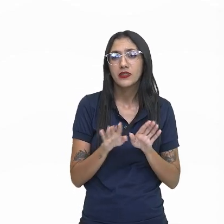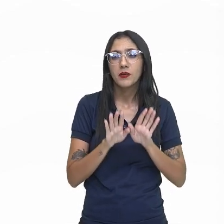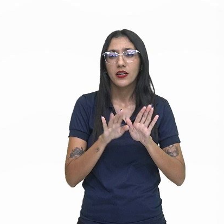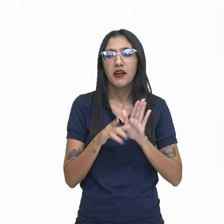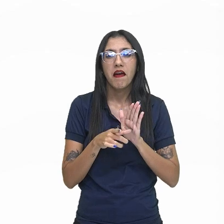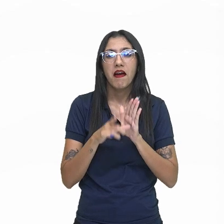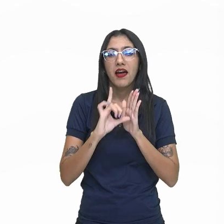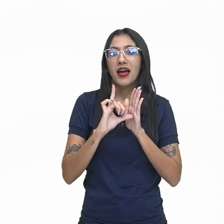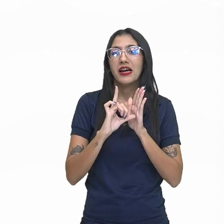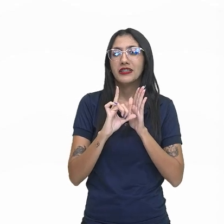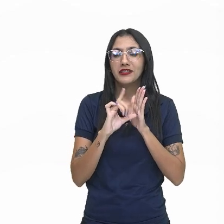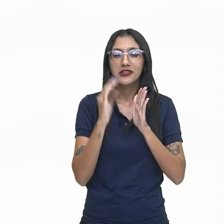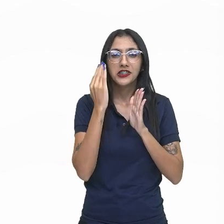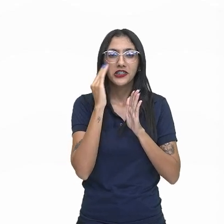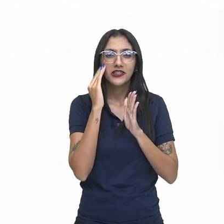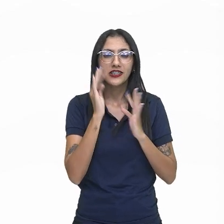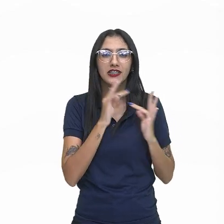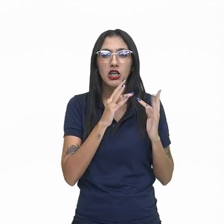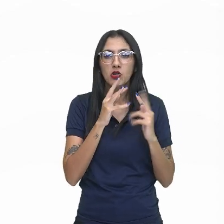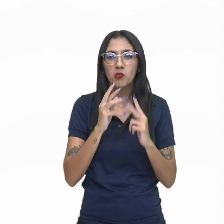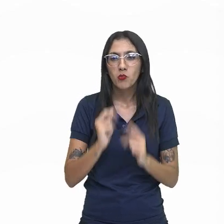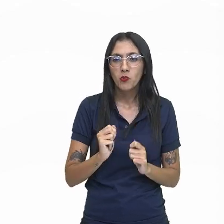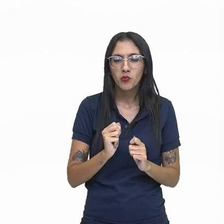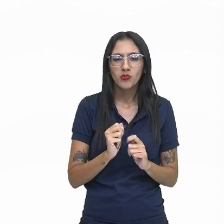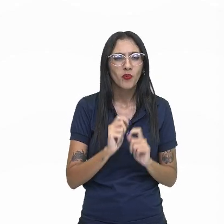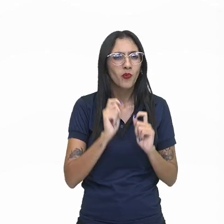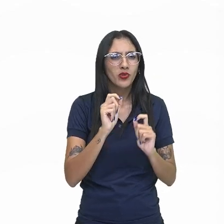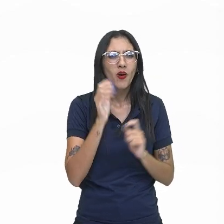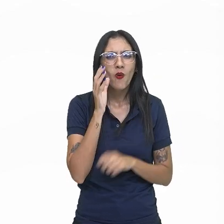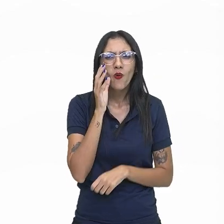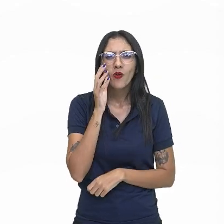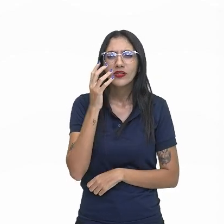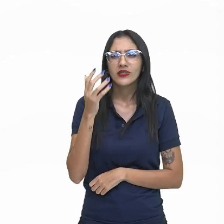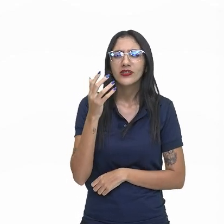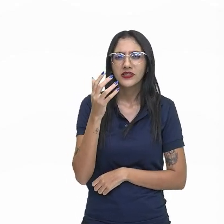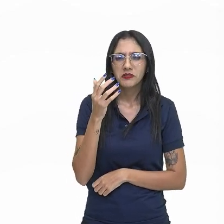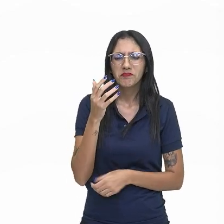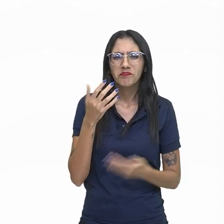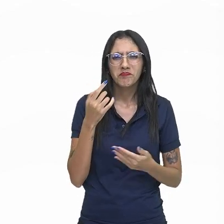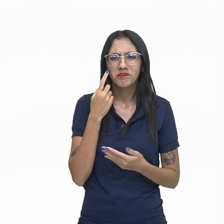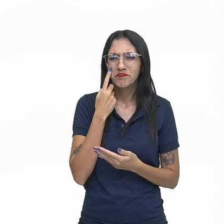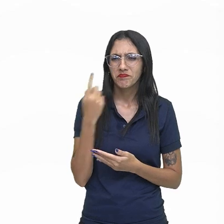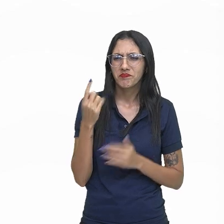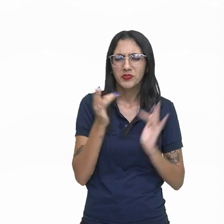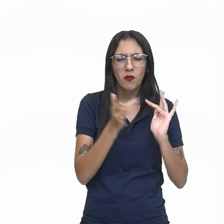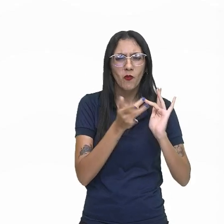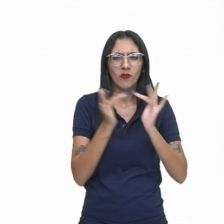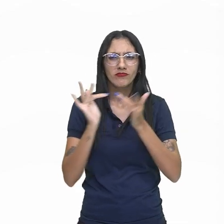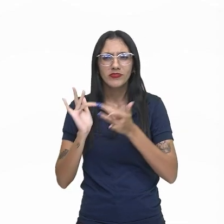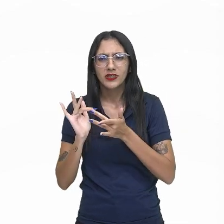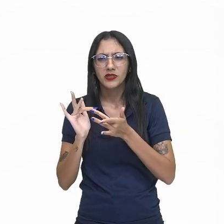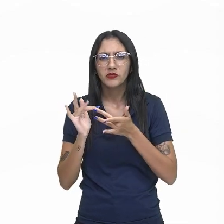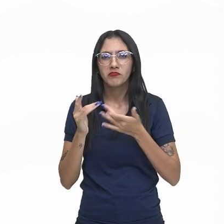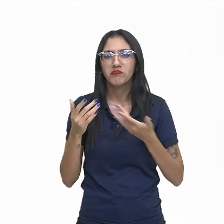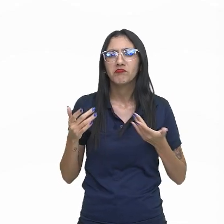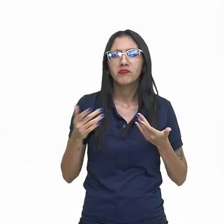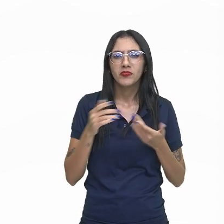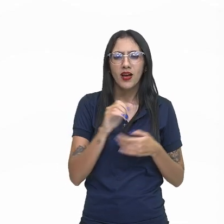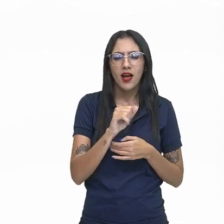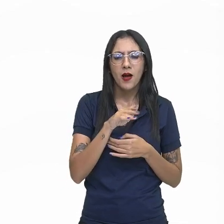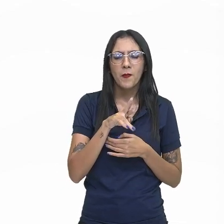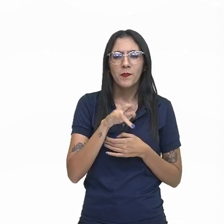limpos, ele abria o arco. Também pelo contexto dá para saber, olha, abriu o